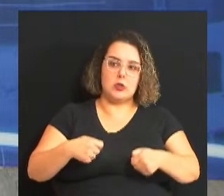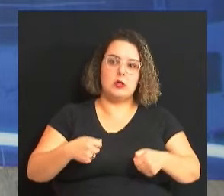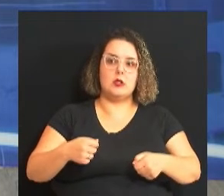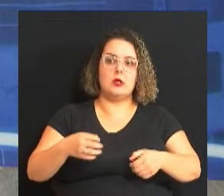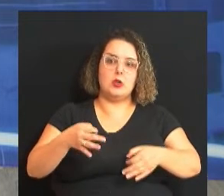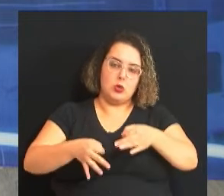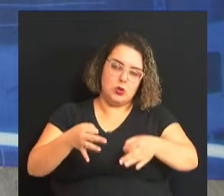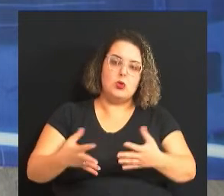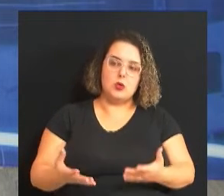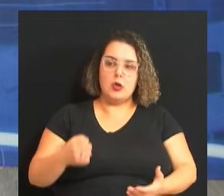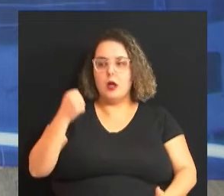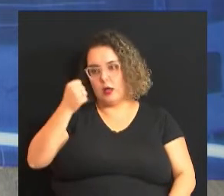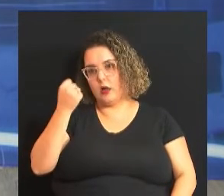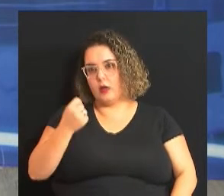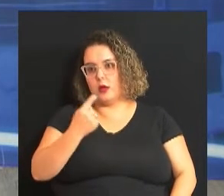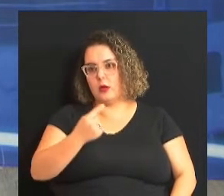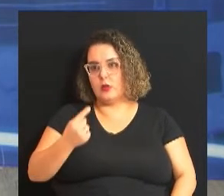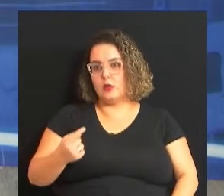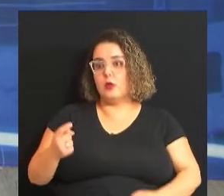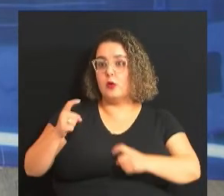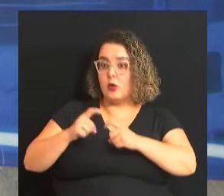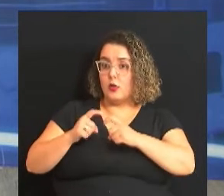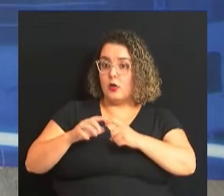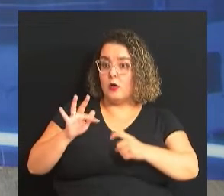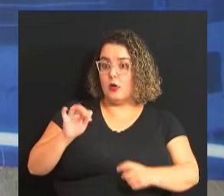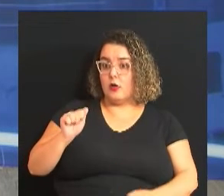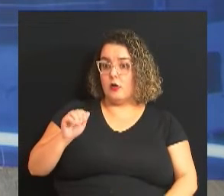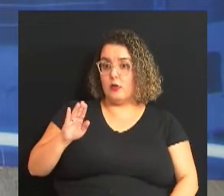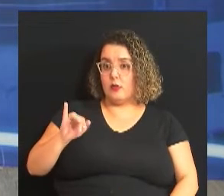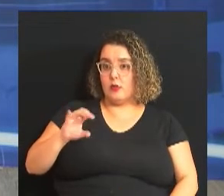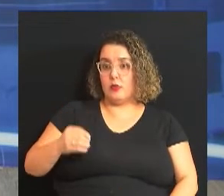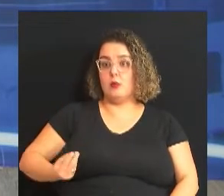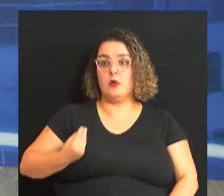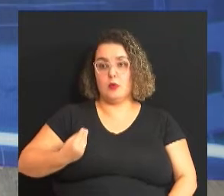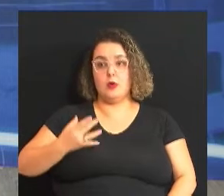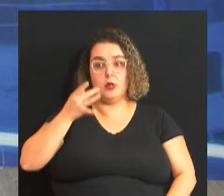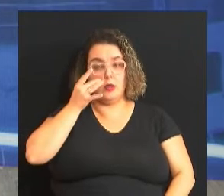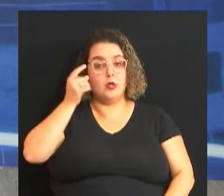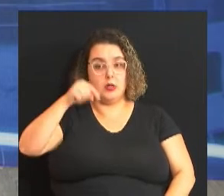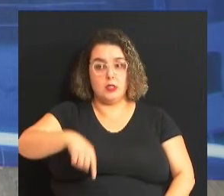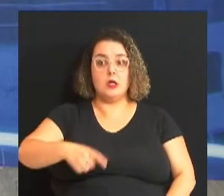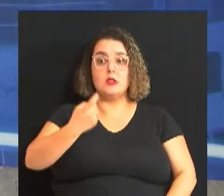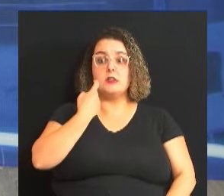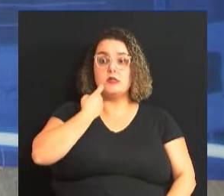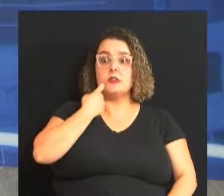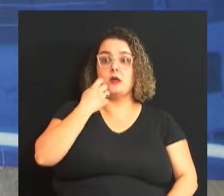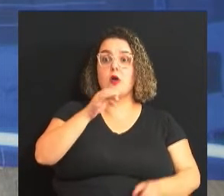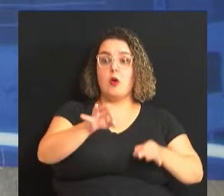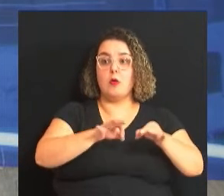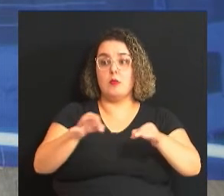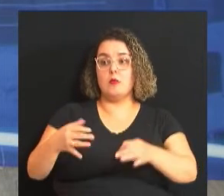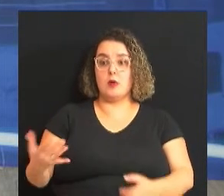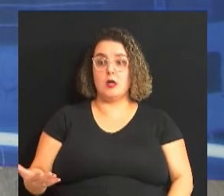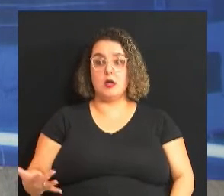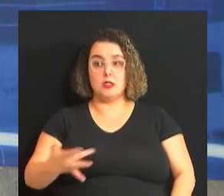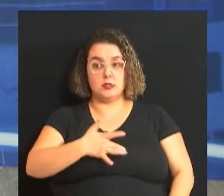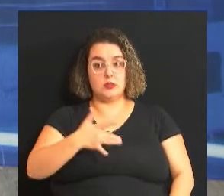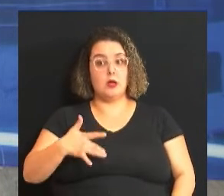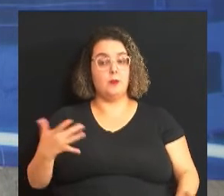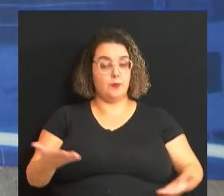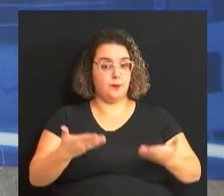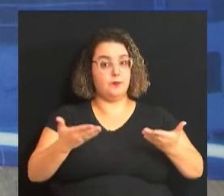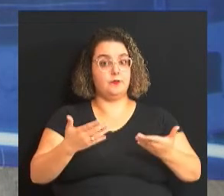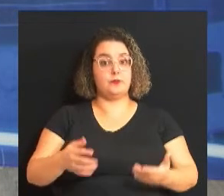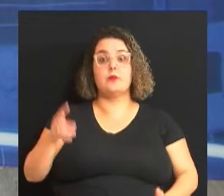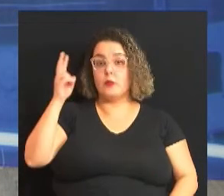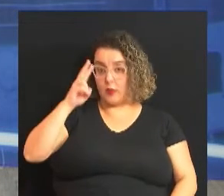conforme a gravidade de cada caso. Doutor Fábio, a gente está ao vivo nessa sexta-feira, programa Saúde é Vida no Ar. Lembrando que você